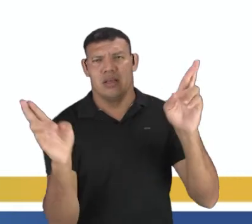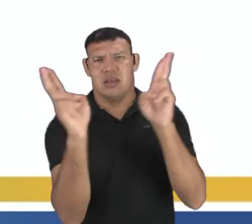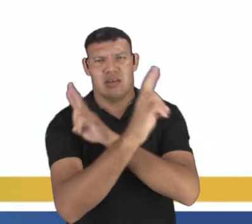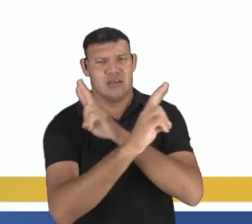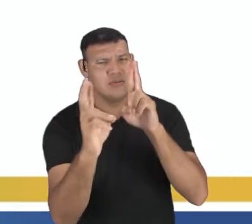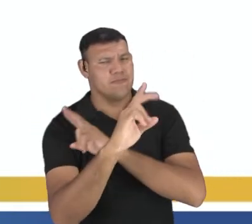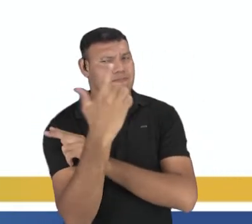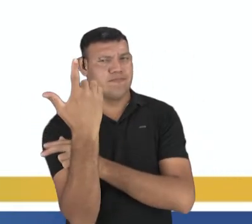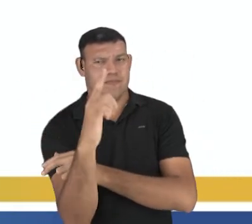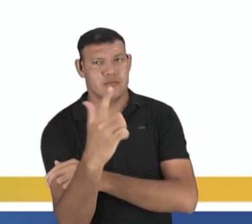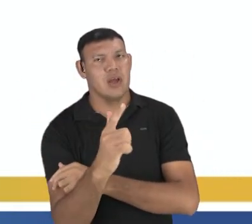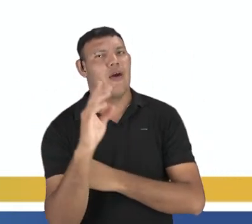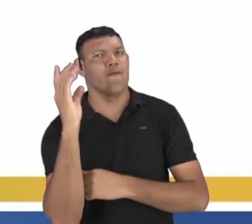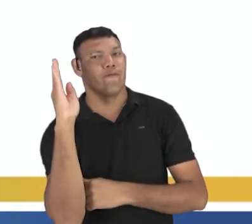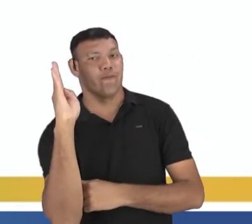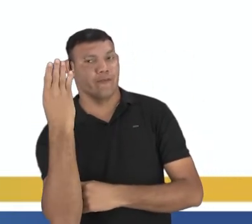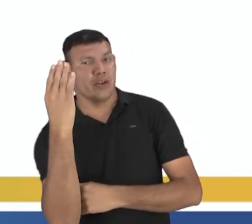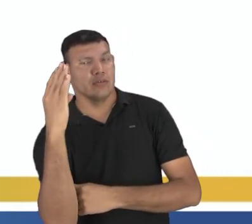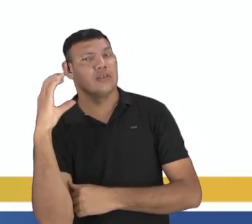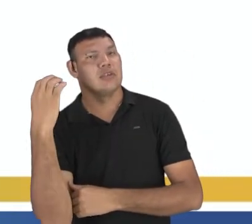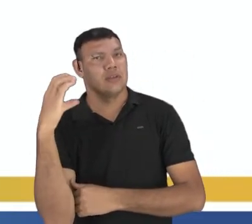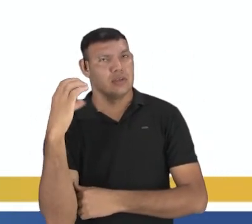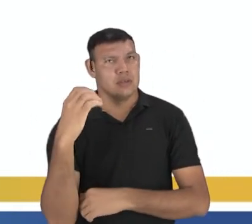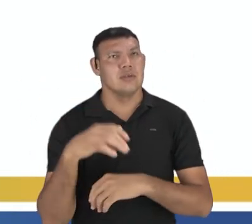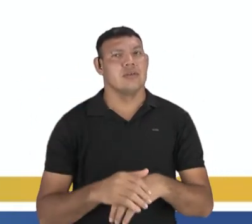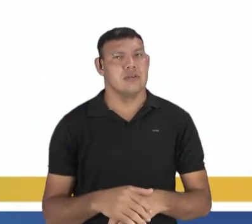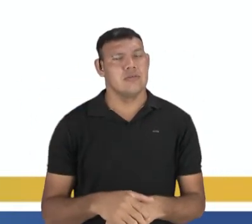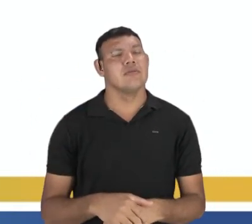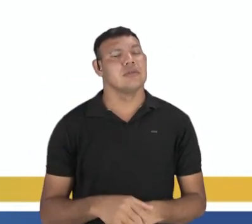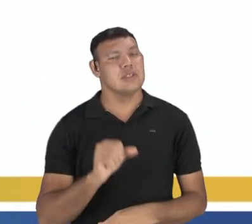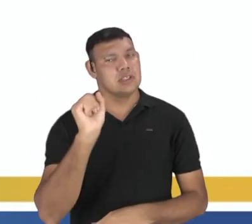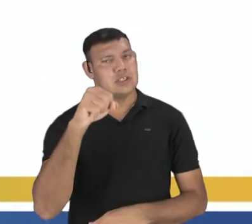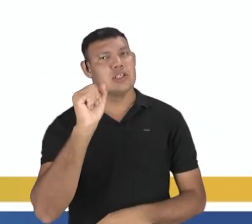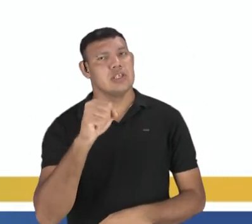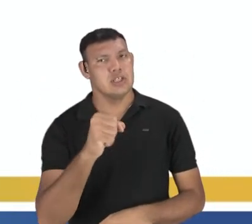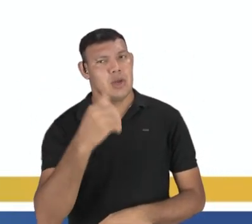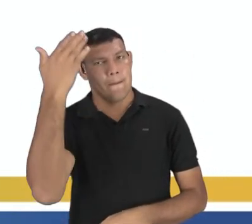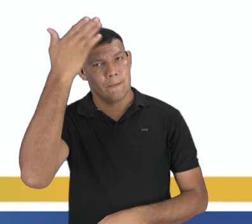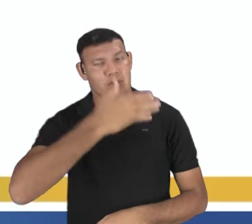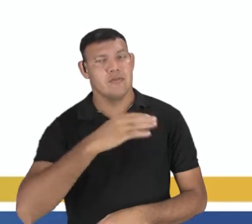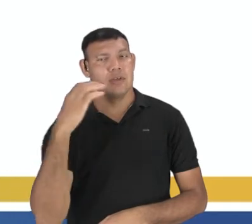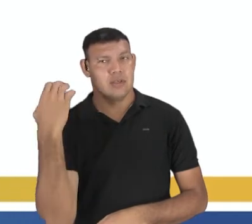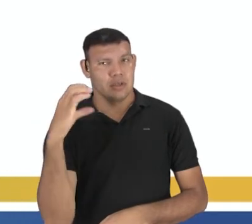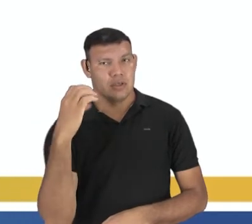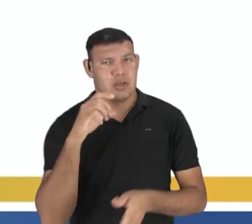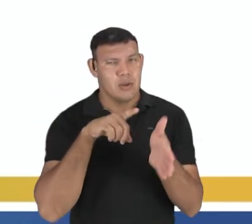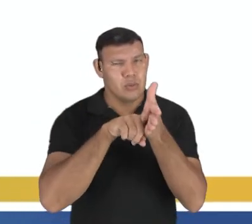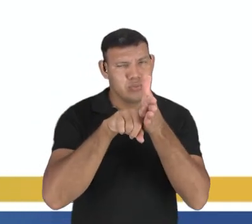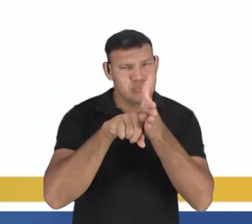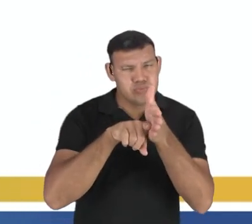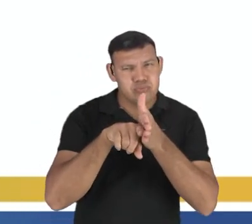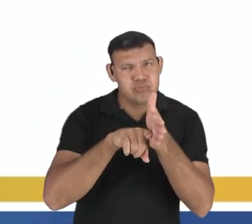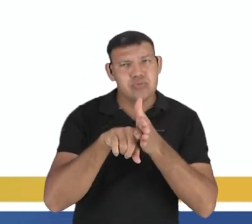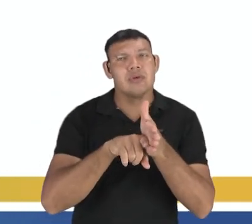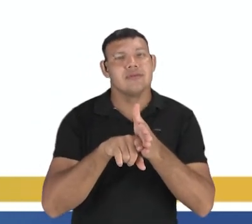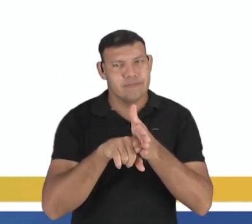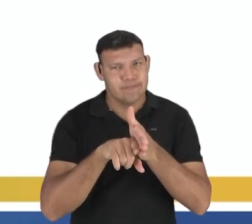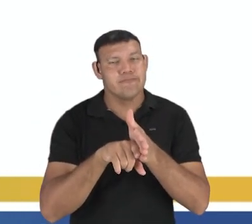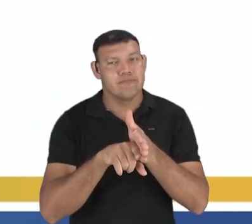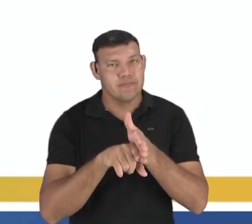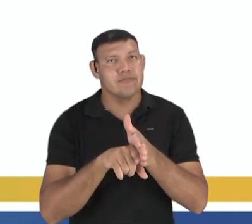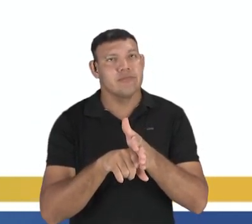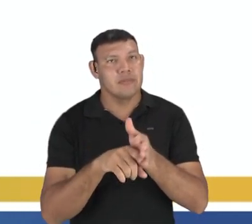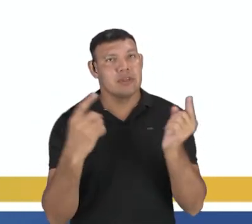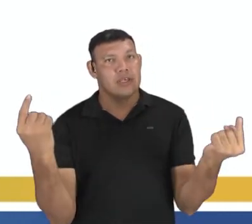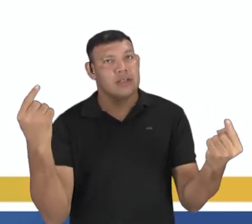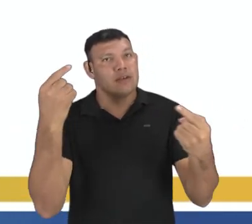são pseudociência. A Terra plana é uma comprovação científica de acordo com métodos de investigação consagrados na história. Não, é o contrário